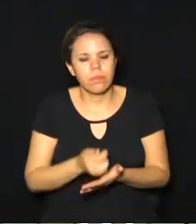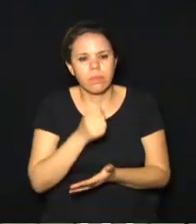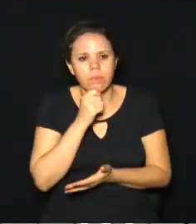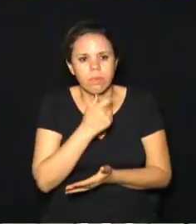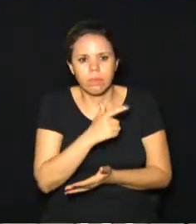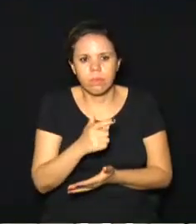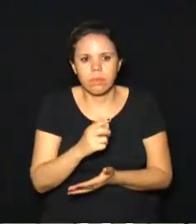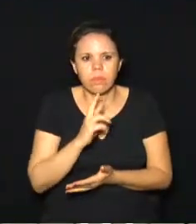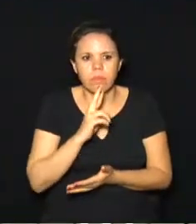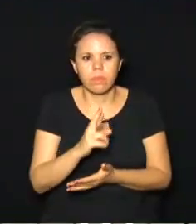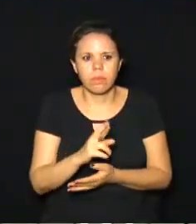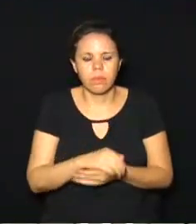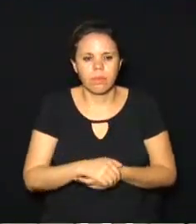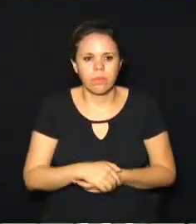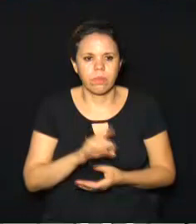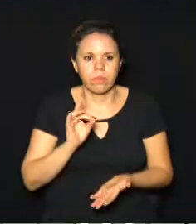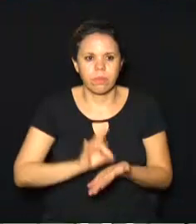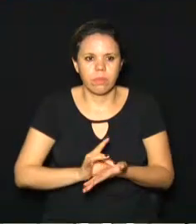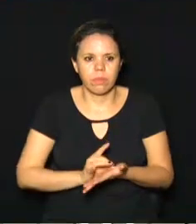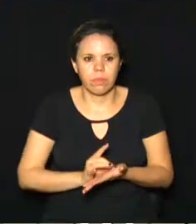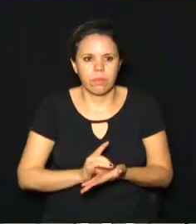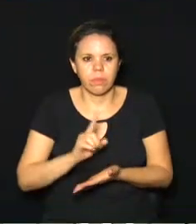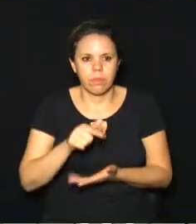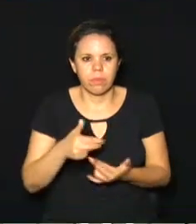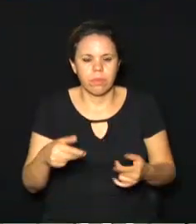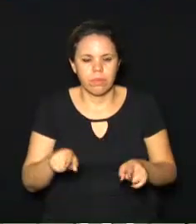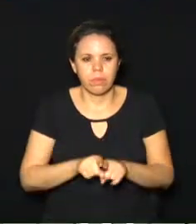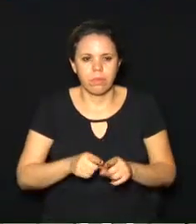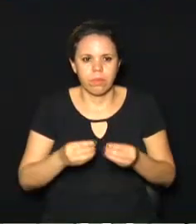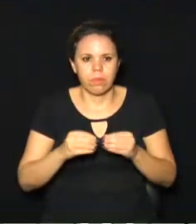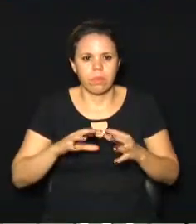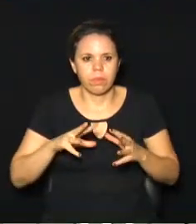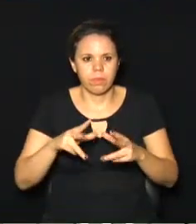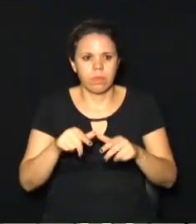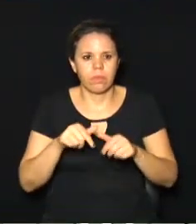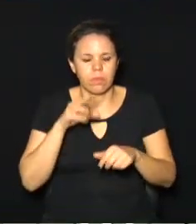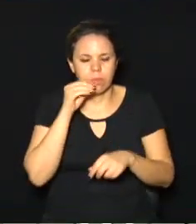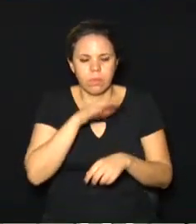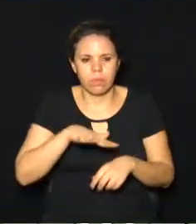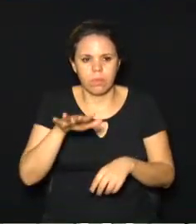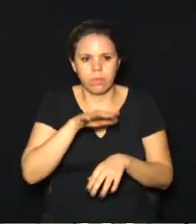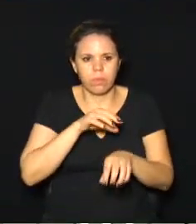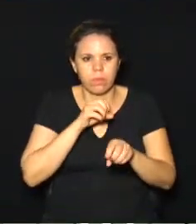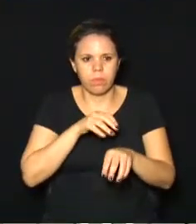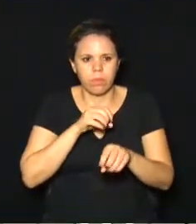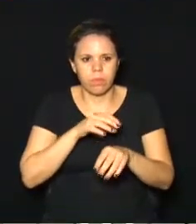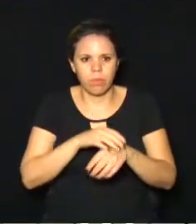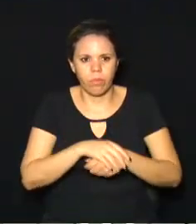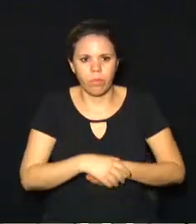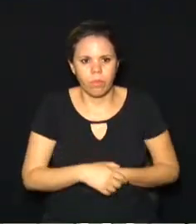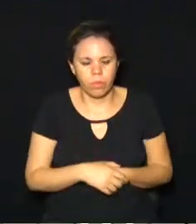uma resposta oficial. Então, isso é uma coisa que aflige todos os trabalhadores da educação